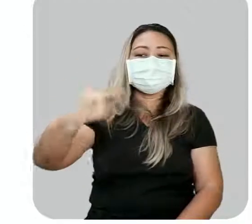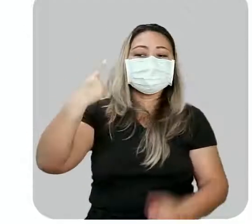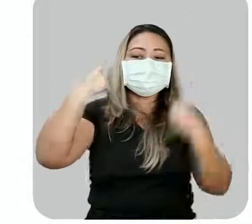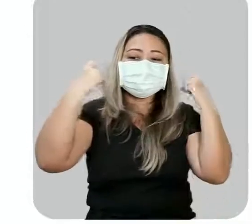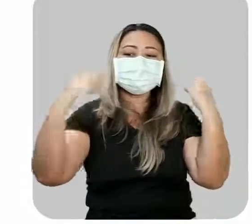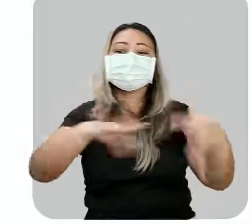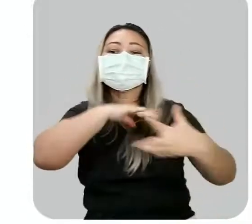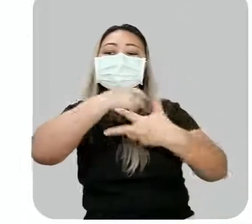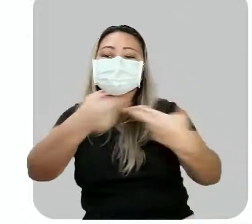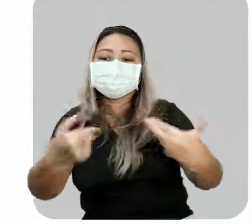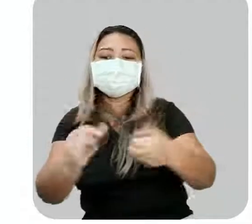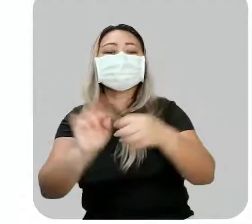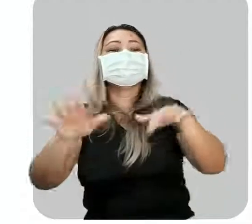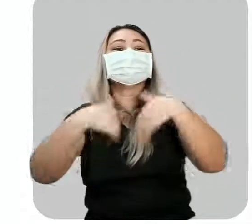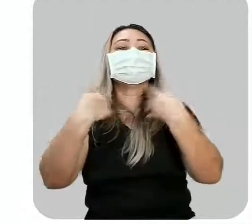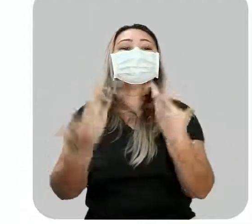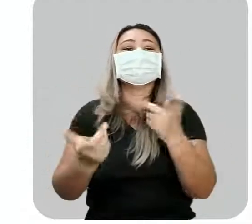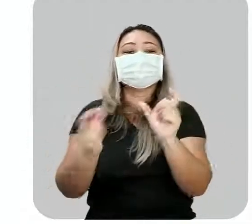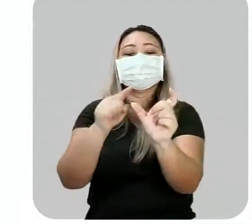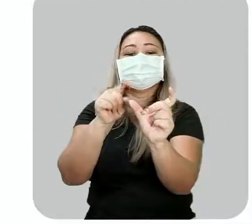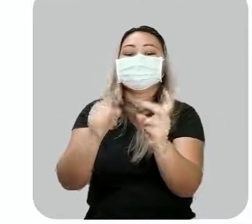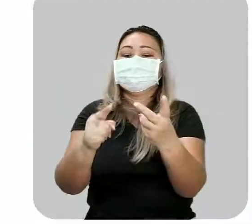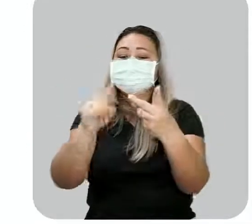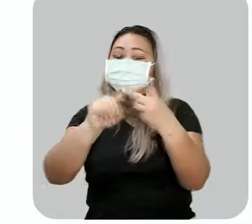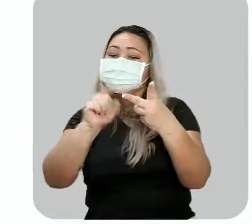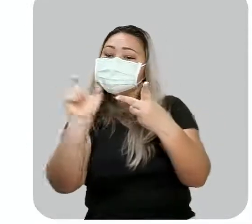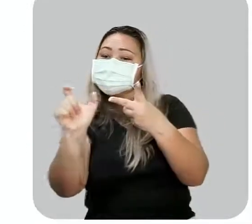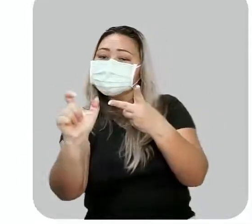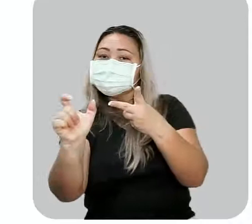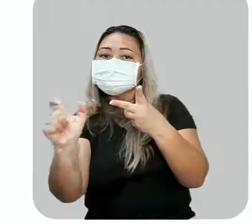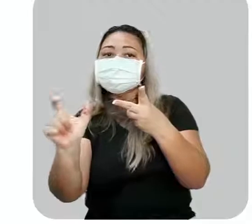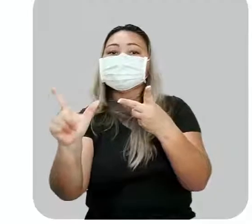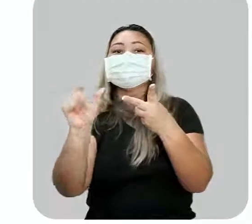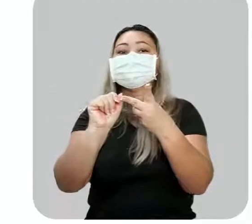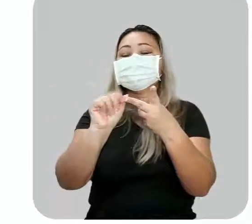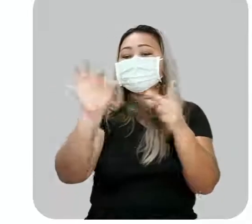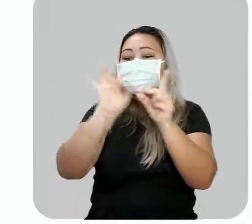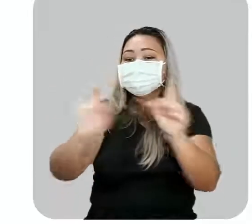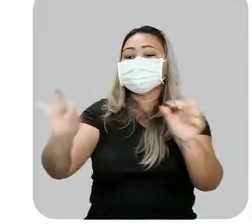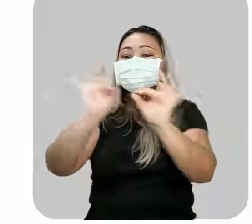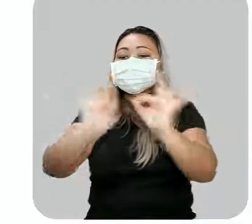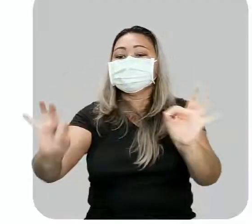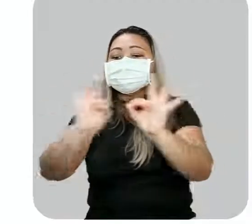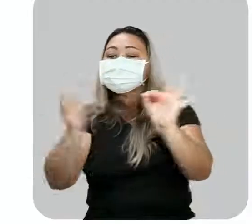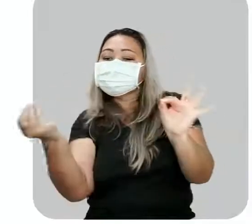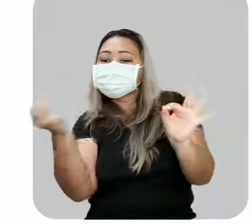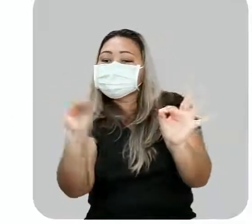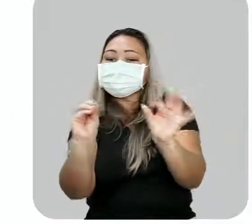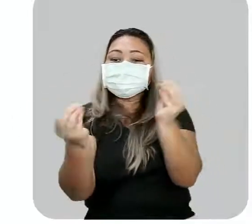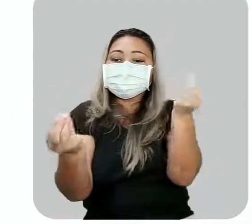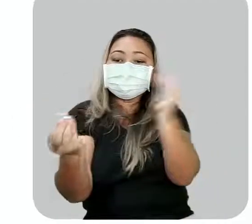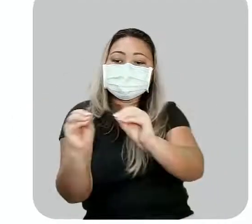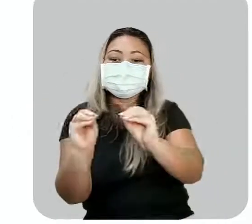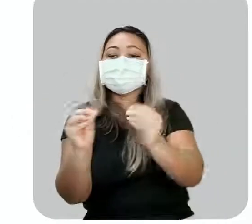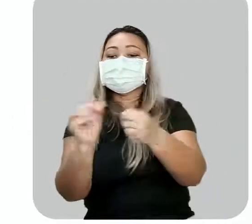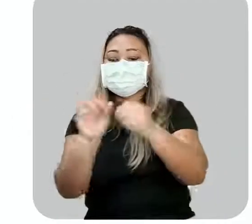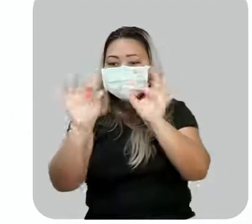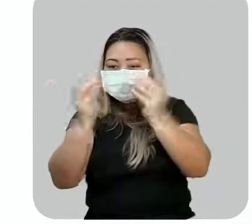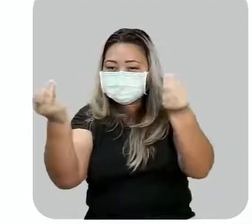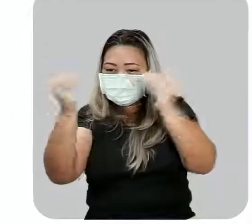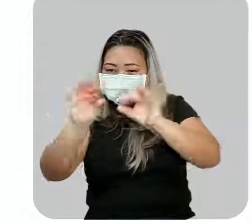onomatopeia. Figuras de construção ou de sintaxe, trabalha a construção da